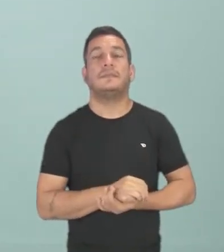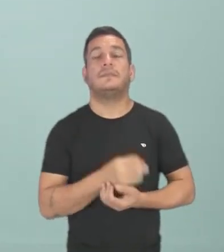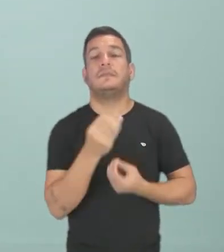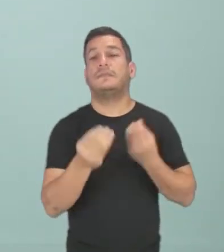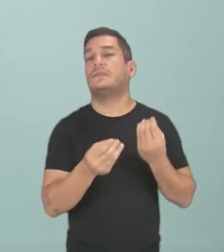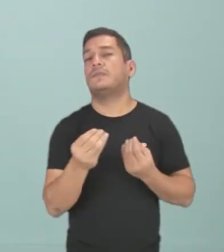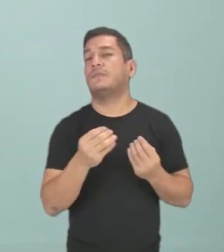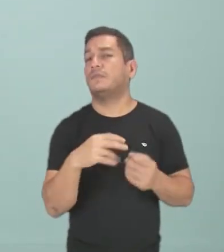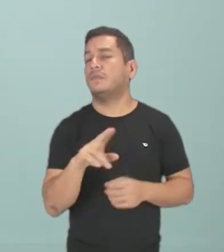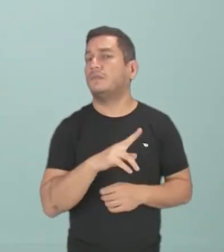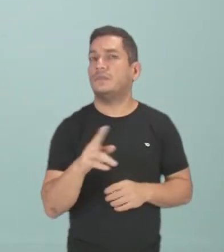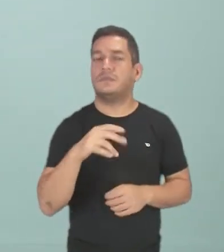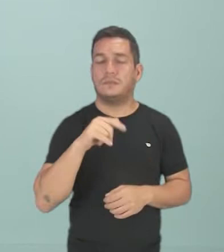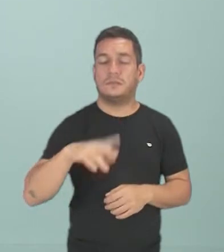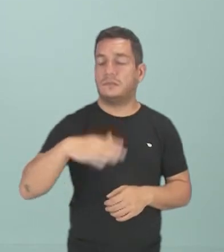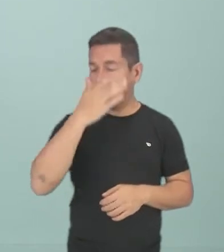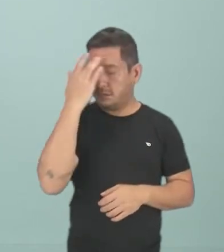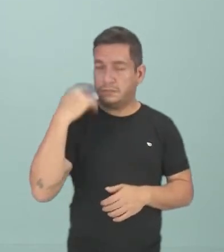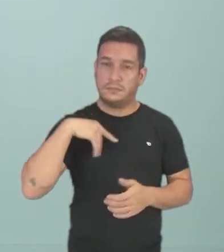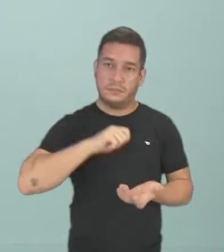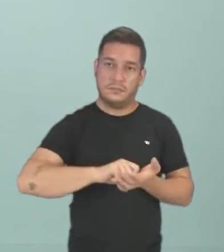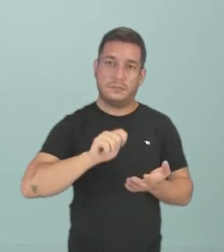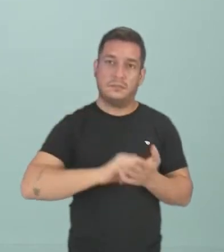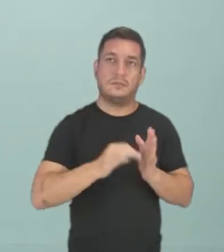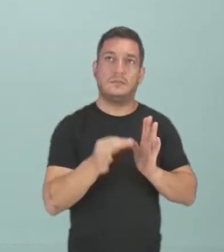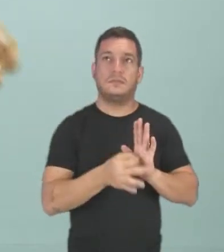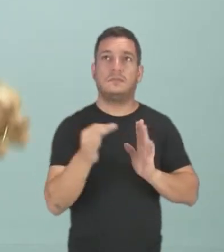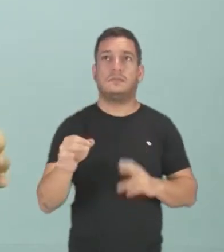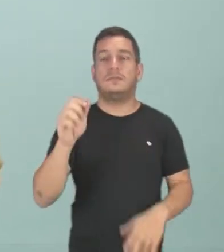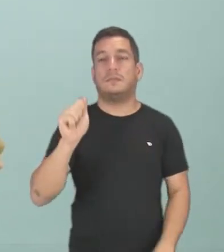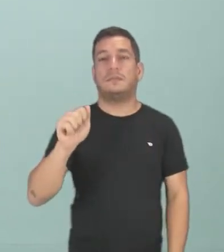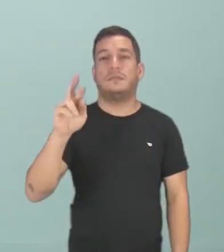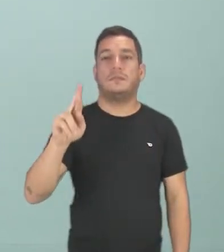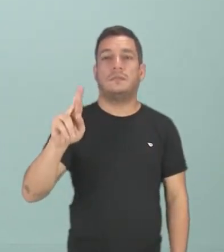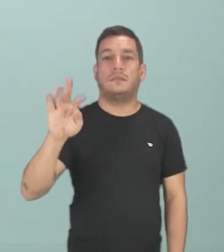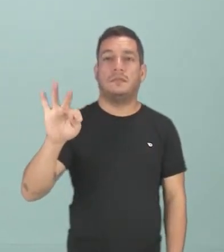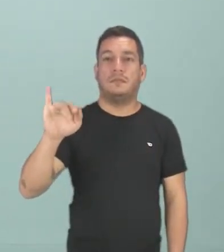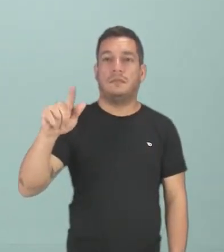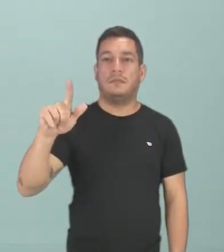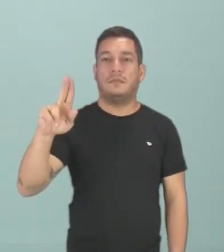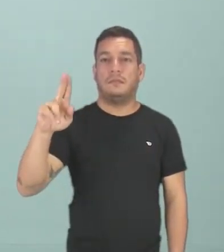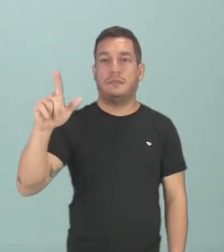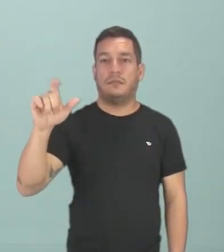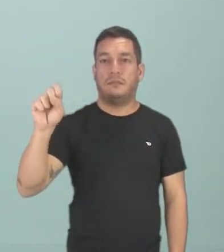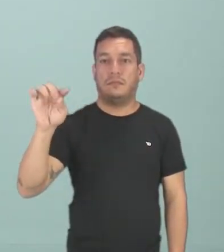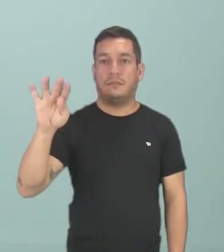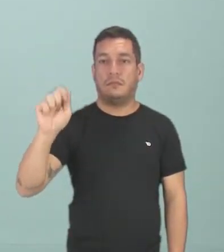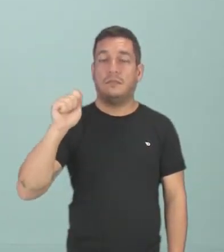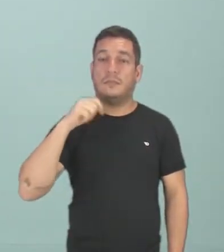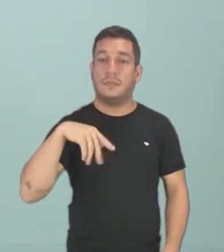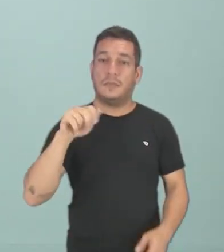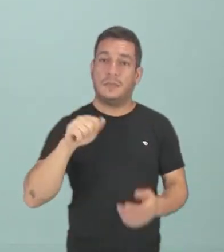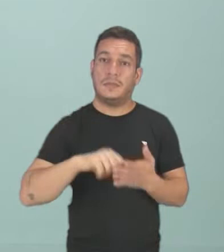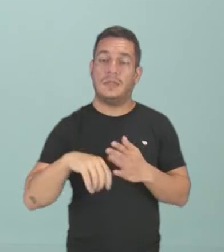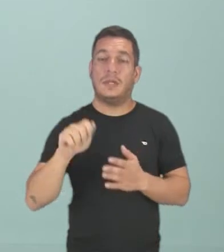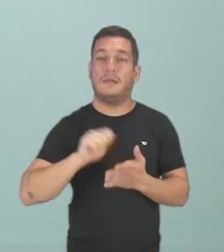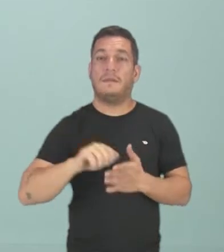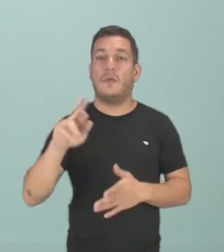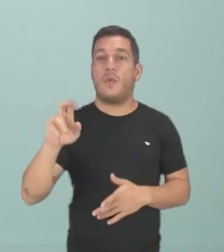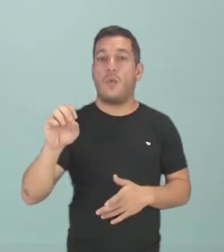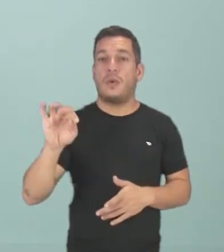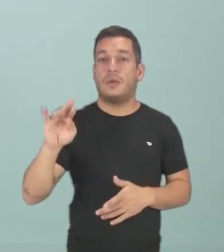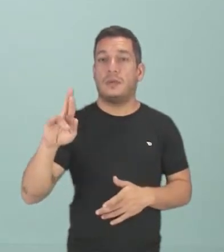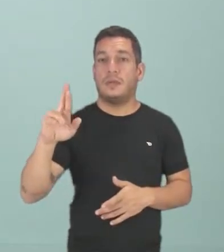chama, então, quem escreve um artigo de opinião? Articulista. Tá? Quem escreve um roteiro?